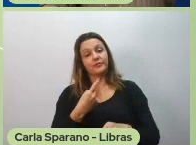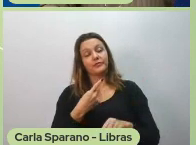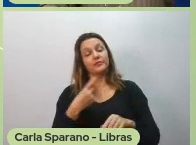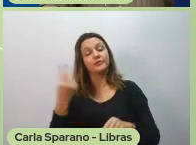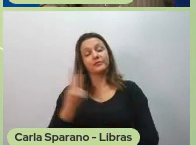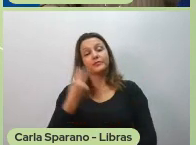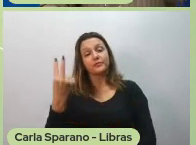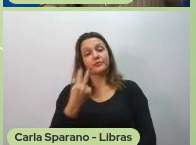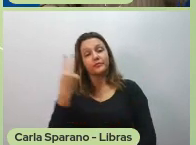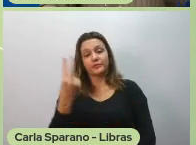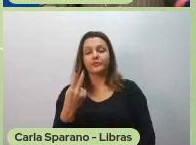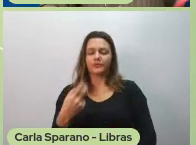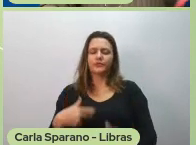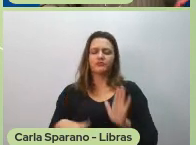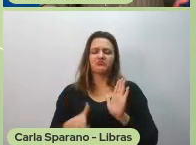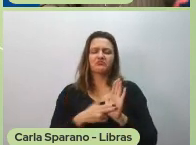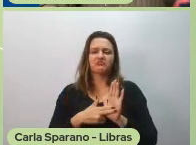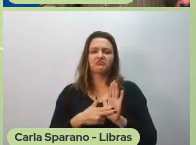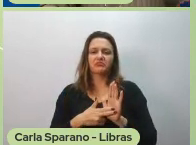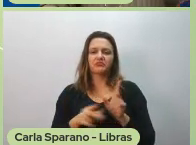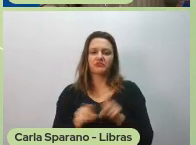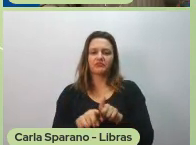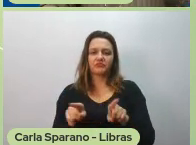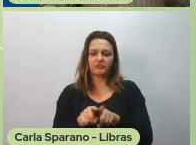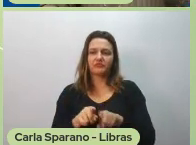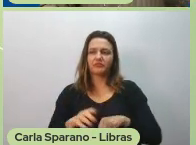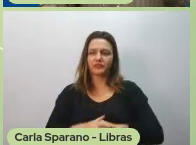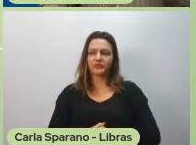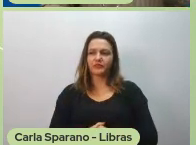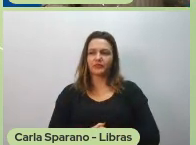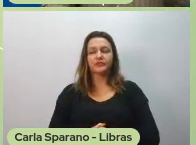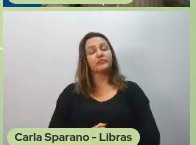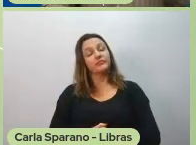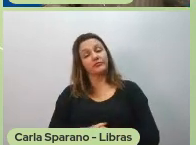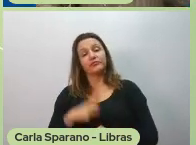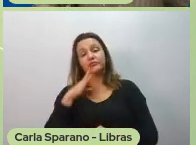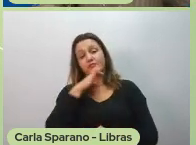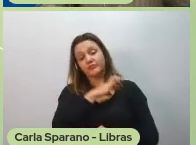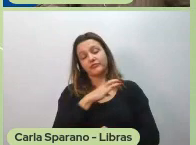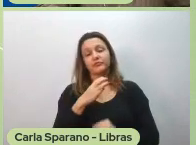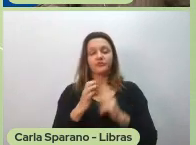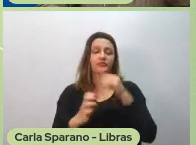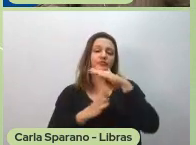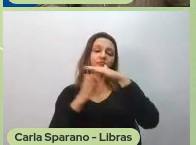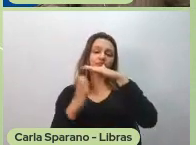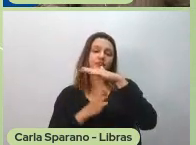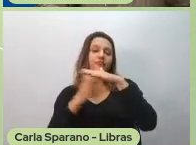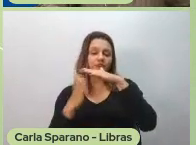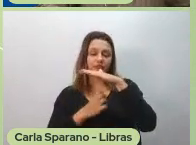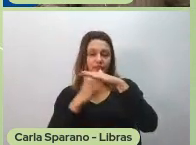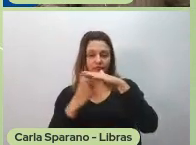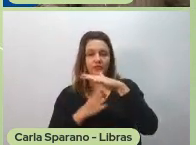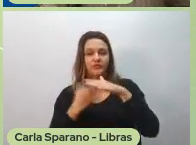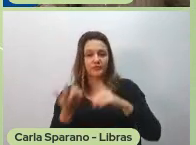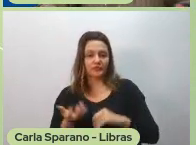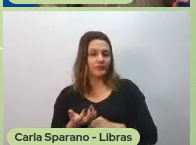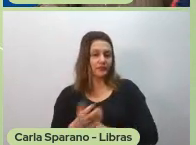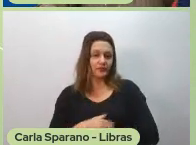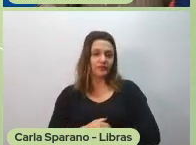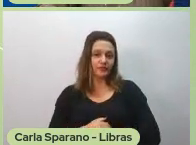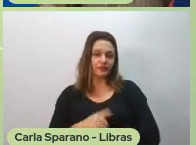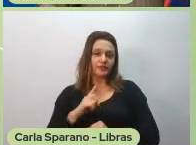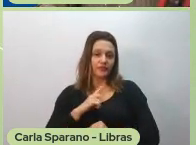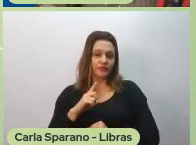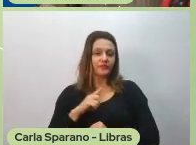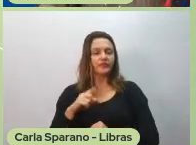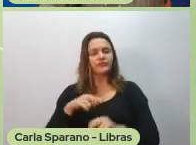e ser assumido por eles de alguma forma também, né? Obviamente, são empresas que estão nos seus, têm as suas jornadas